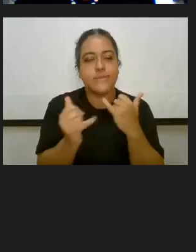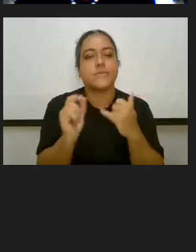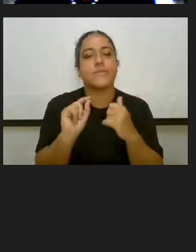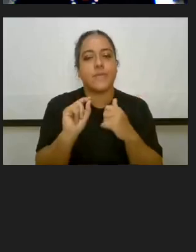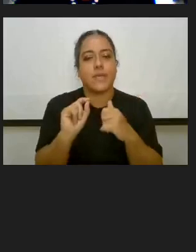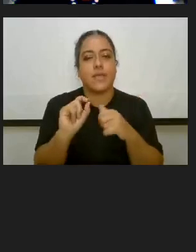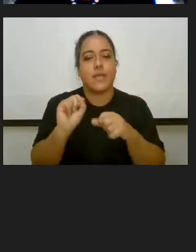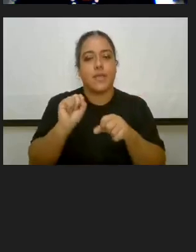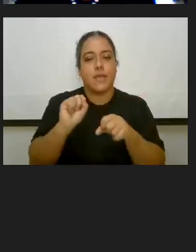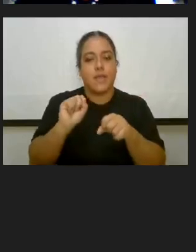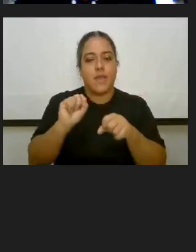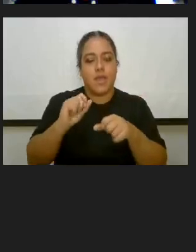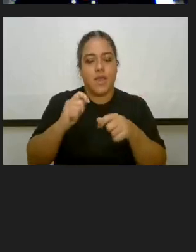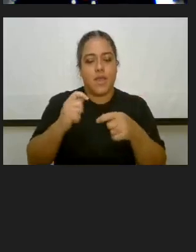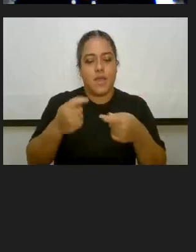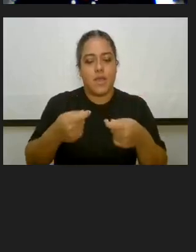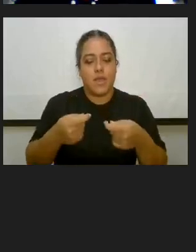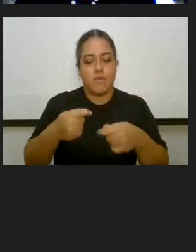da autolesão,